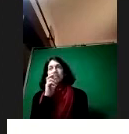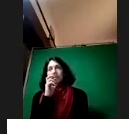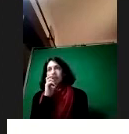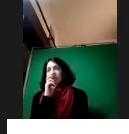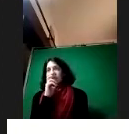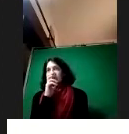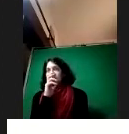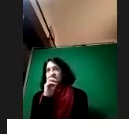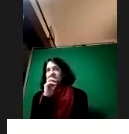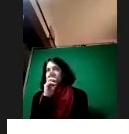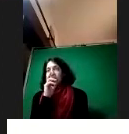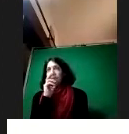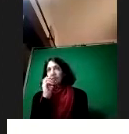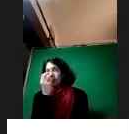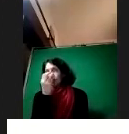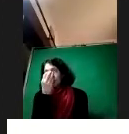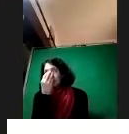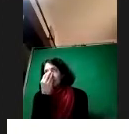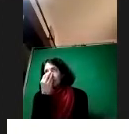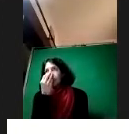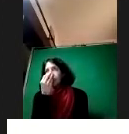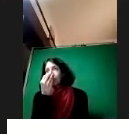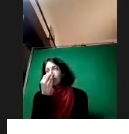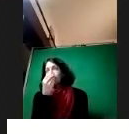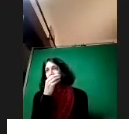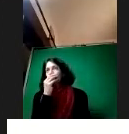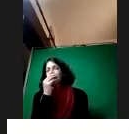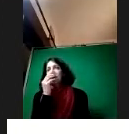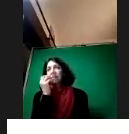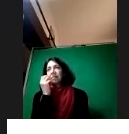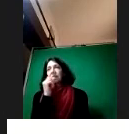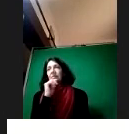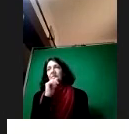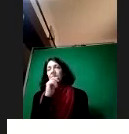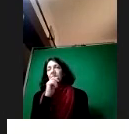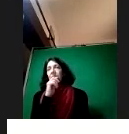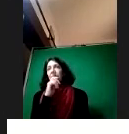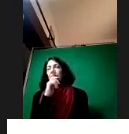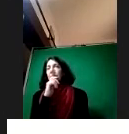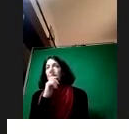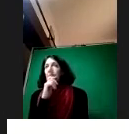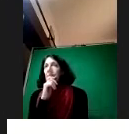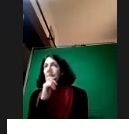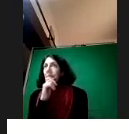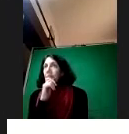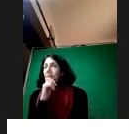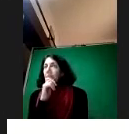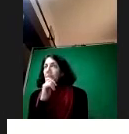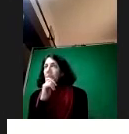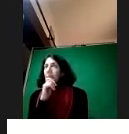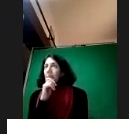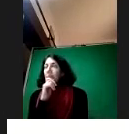pensamos que mais ou menos escondida, mais ou menos a descoberto, o Dr. Luís de Nascimento